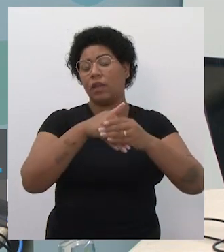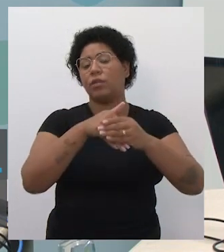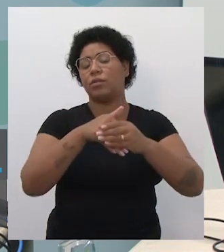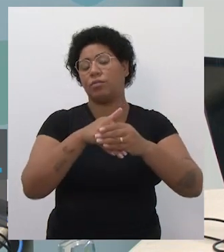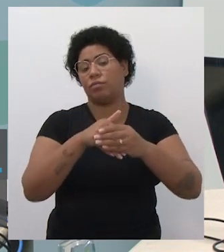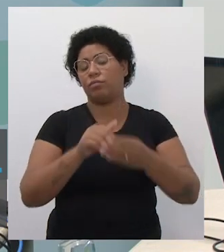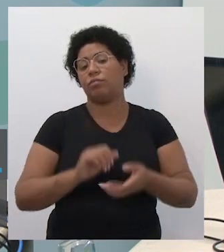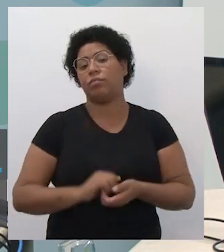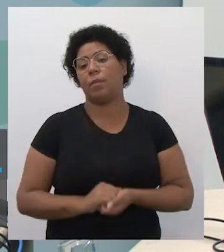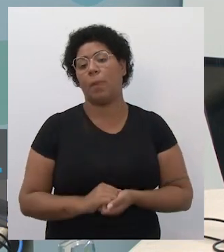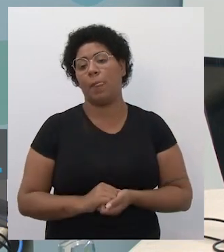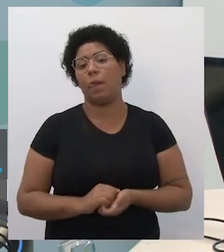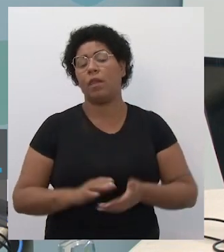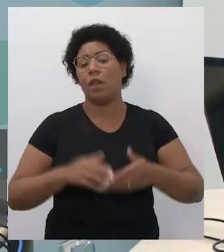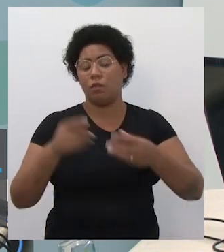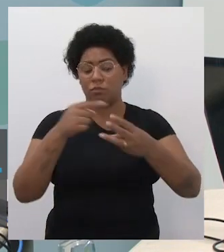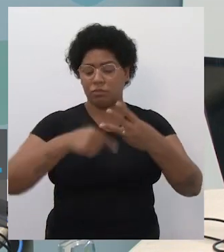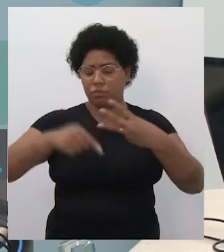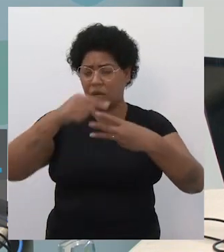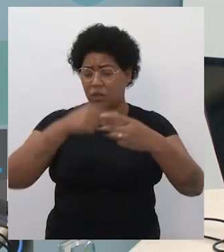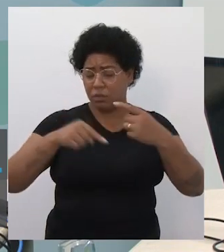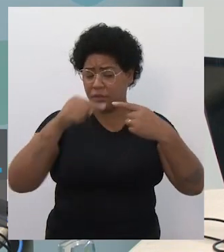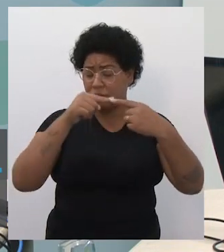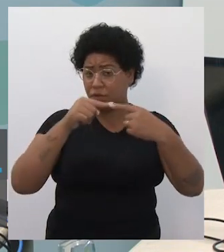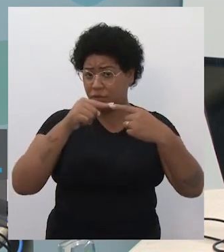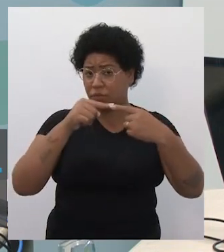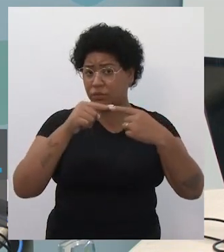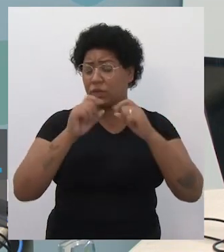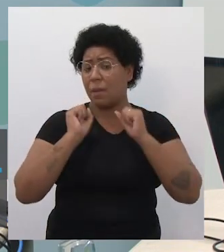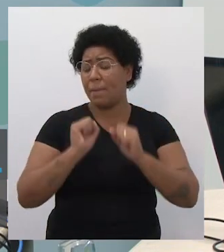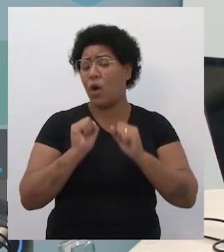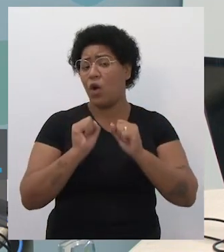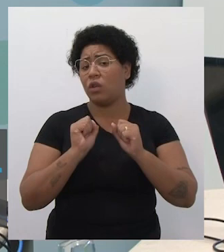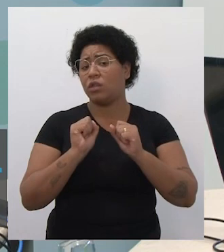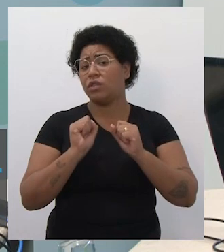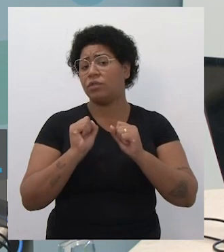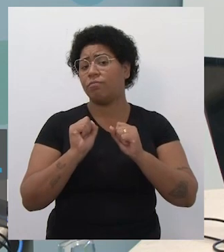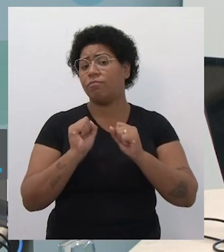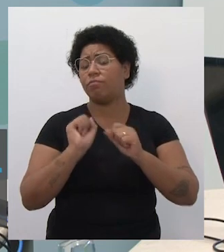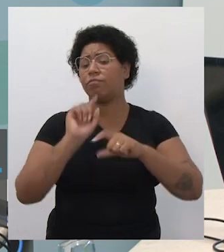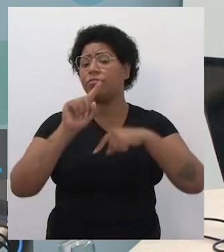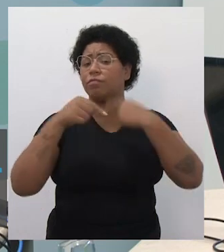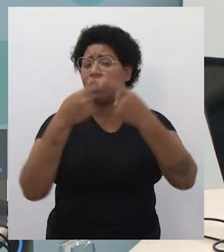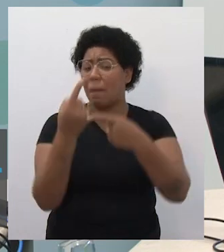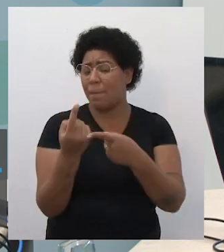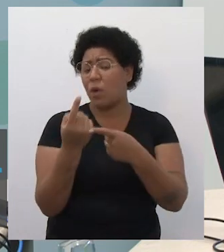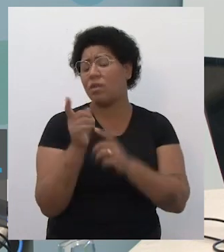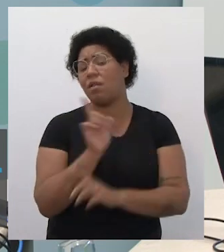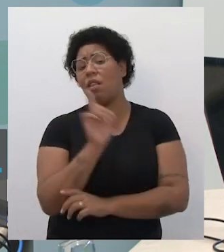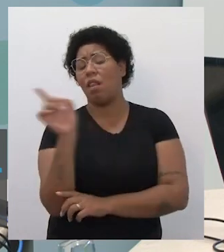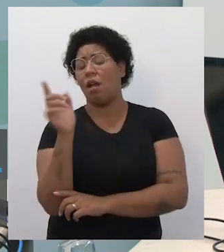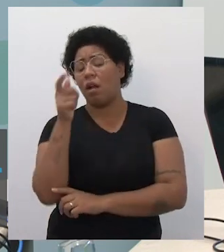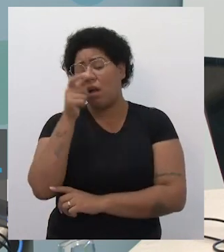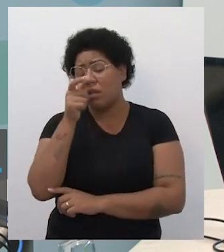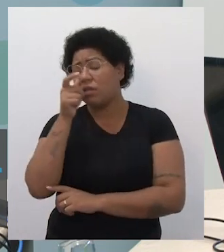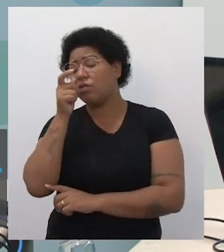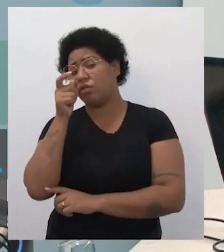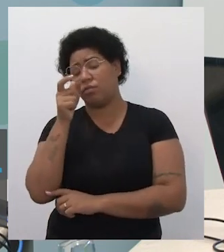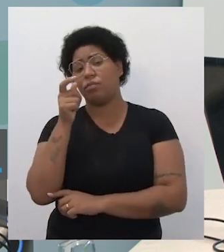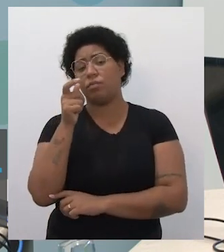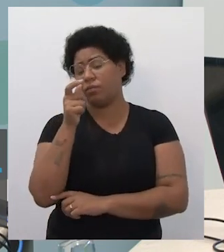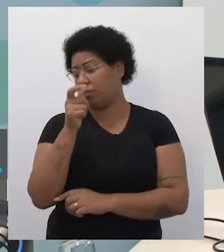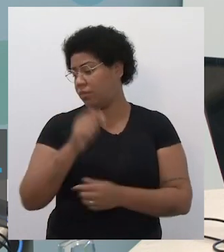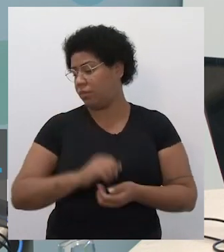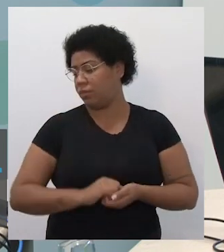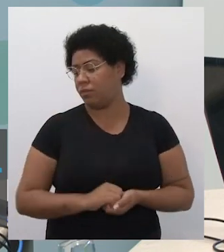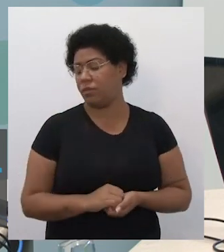3 aspectos foram abordados no vídeo, tá certo? Você pode depois, nas indicações dessa formação, você vai encontrar o link